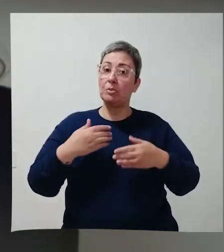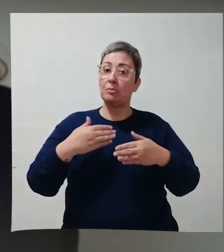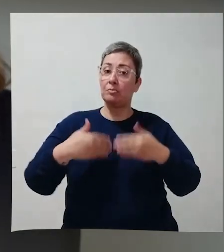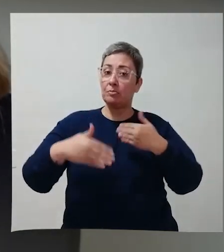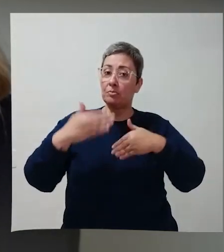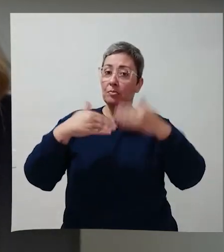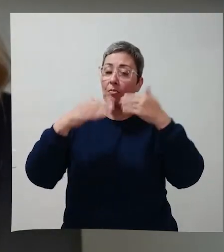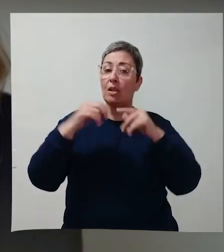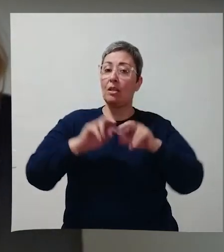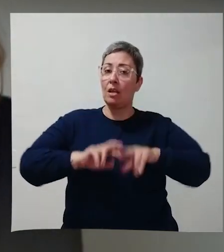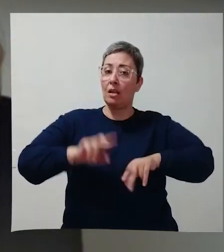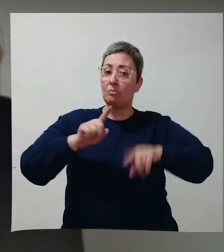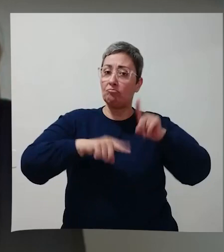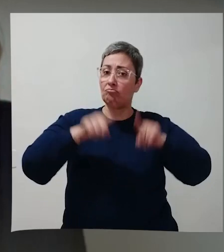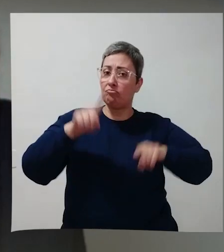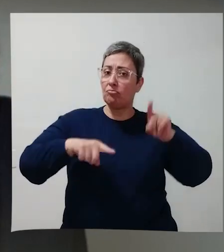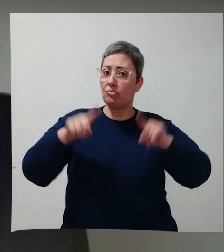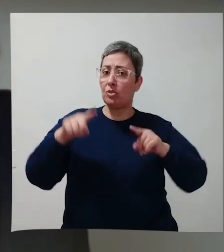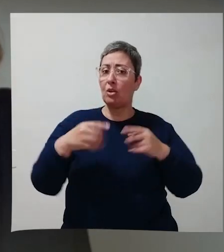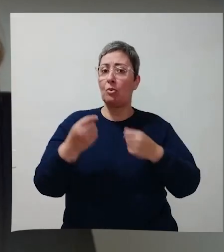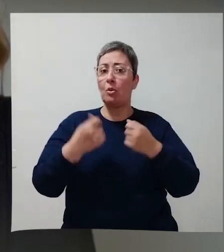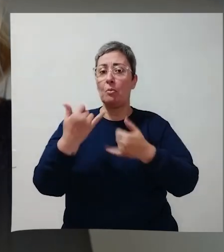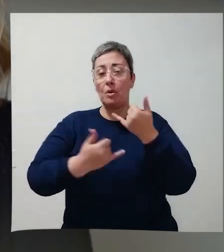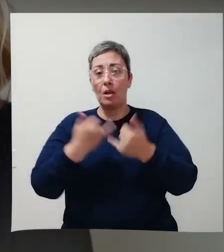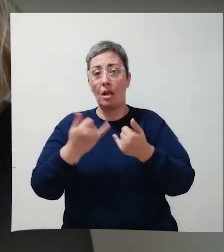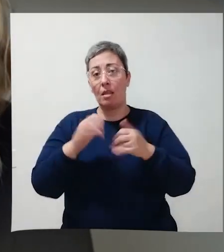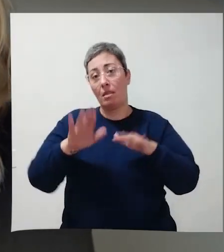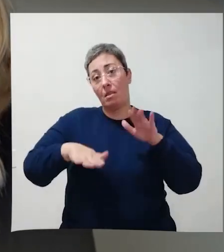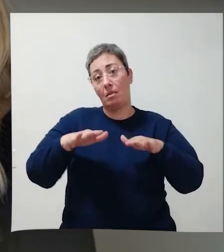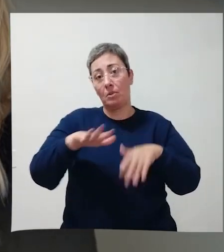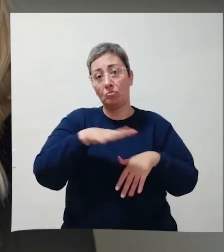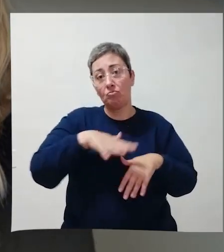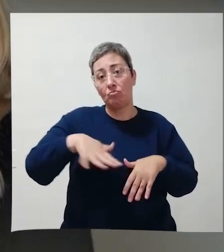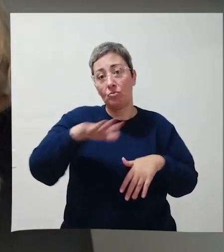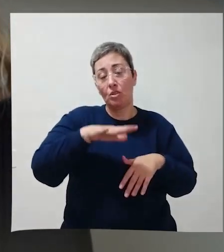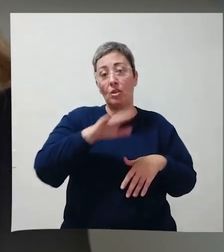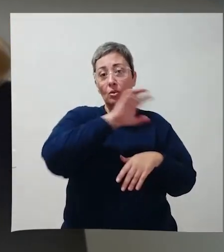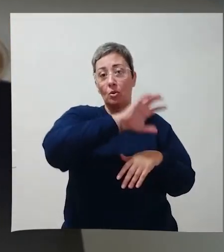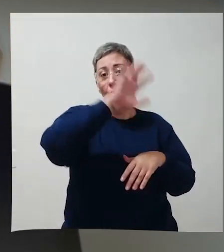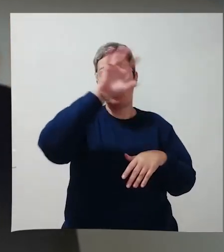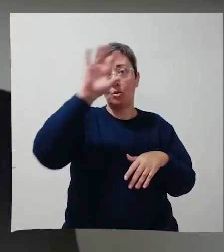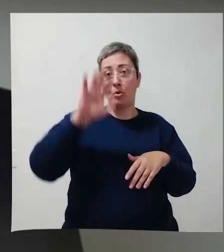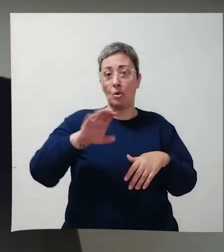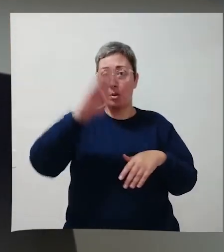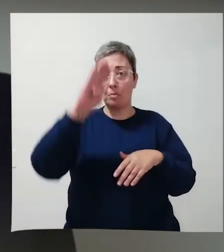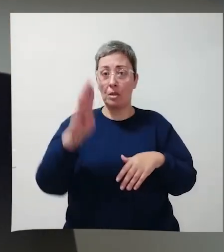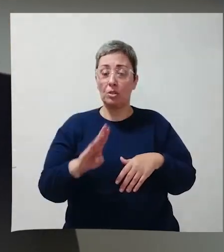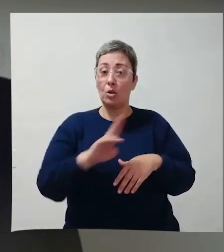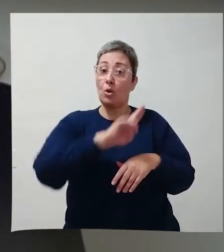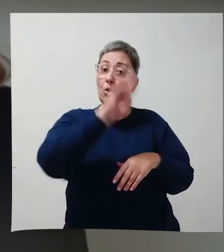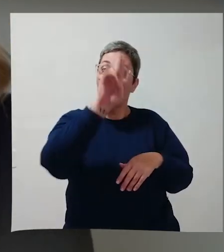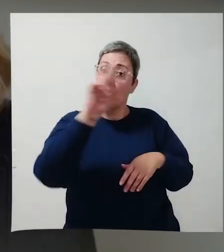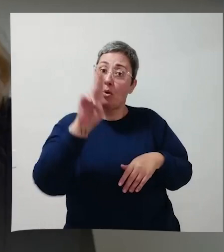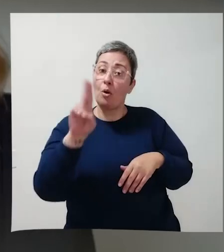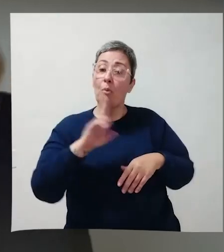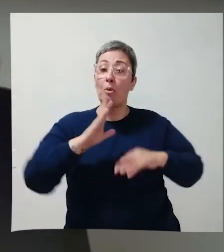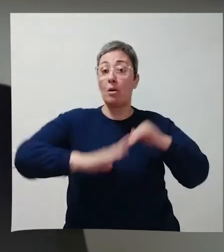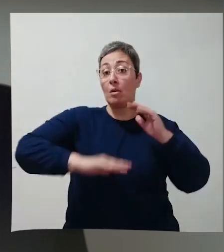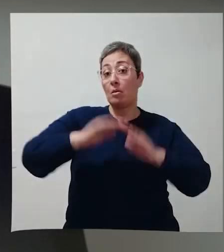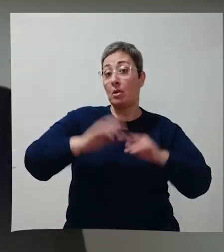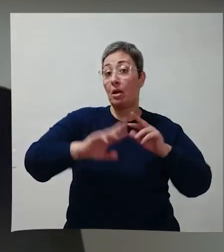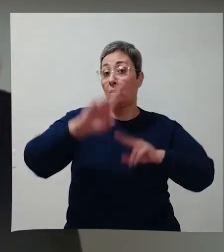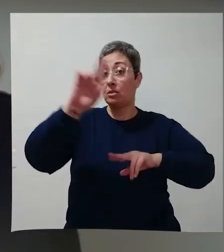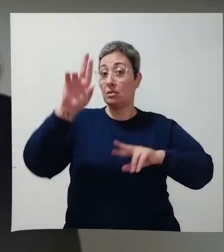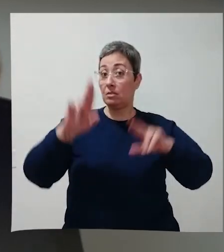existem variações na forma de brincar. Dependendo da região do Brasil, ela pode ser nomeada ou praticada